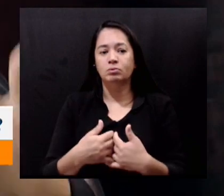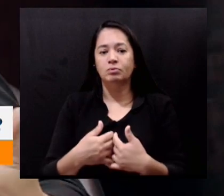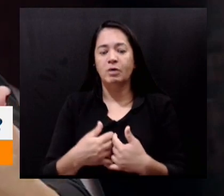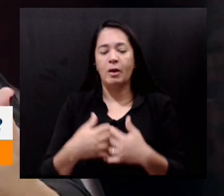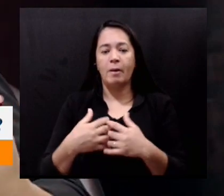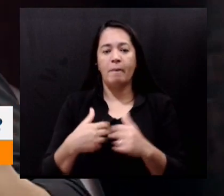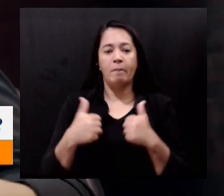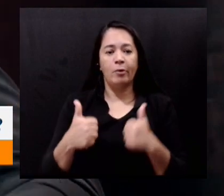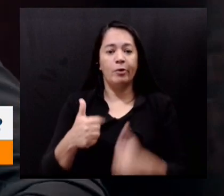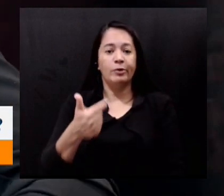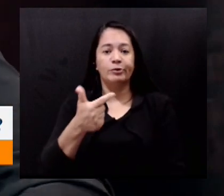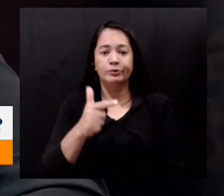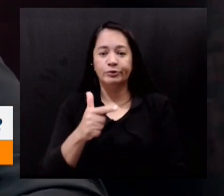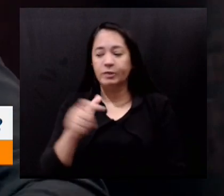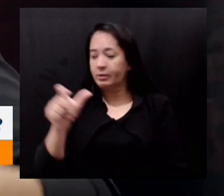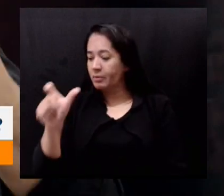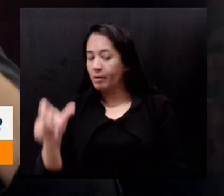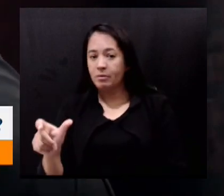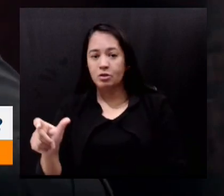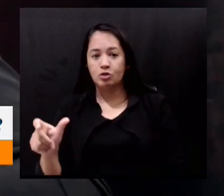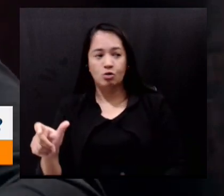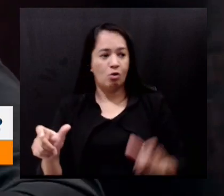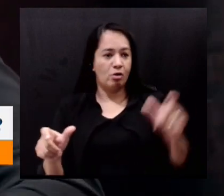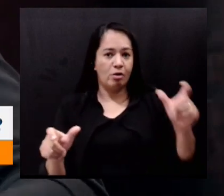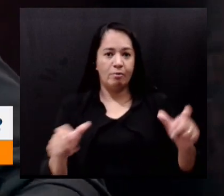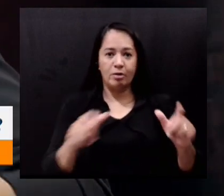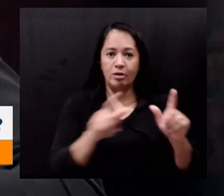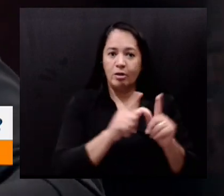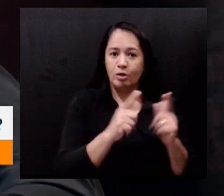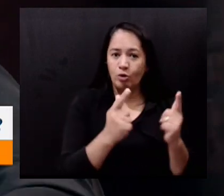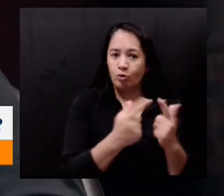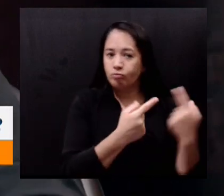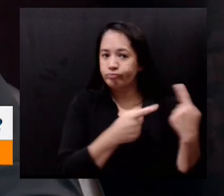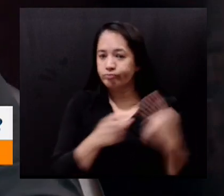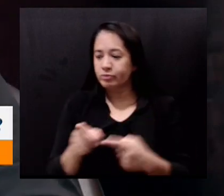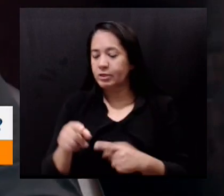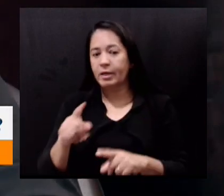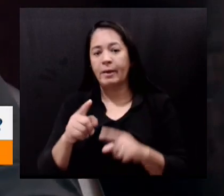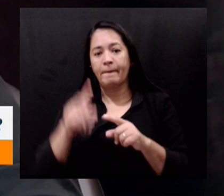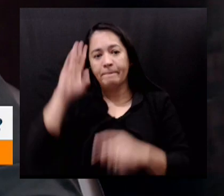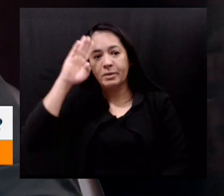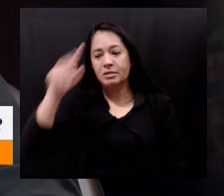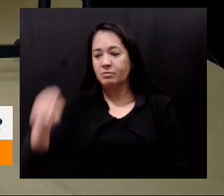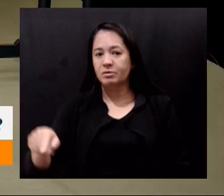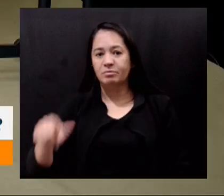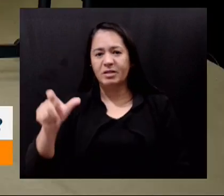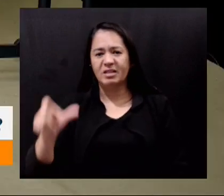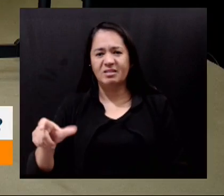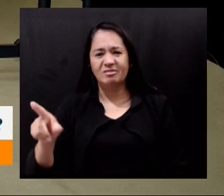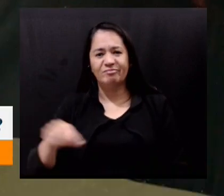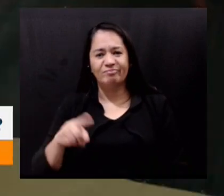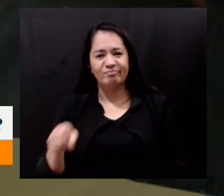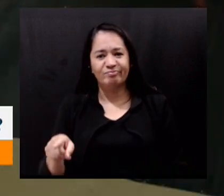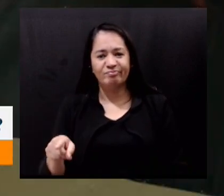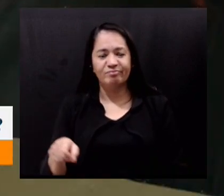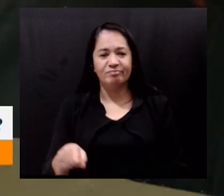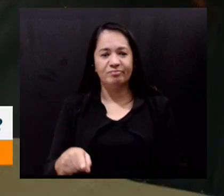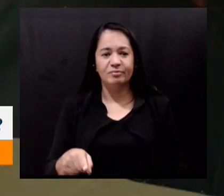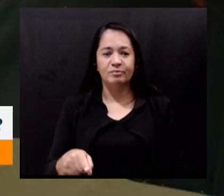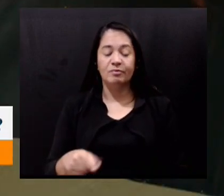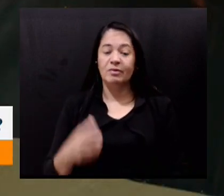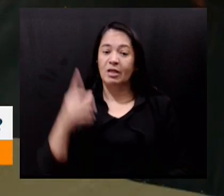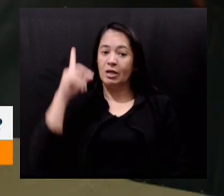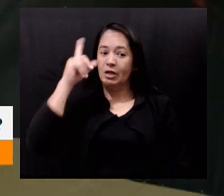quem está no movimento de cancelamento e nem para quem está, principalmente para quem está sendo cancelado. É algo bem complexo, né,